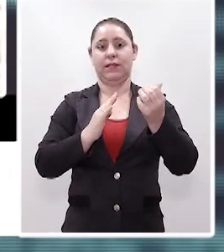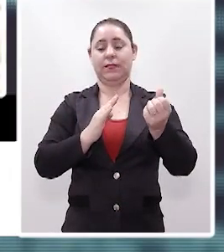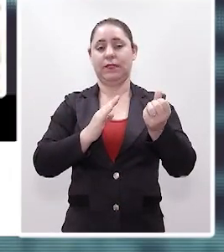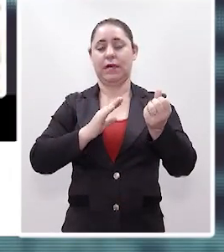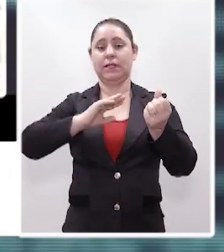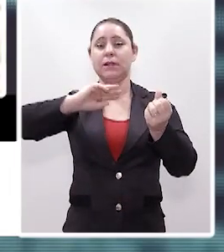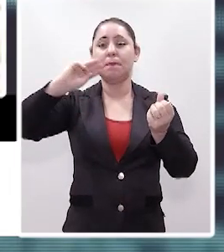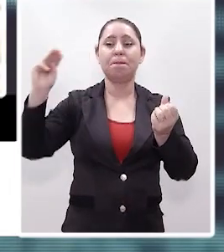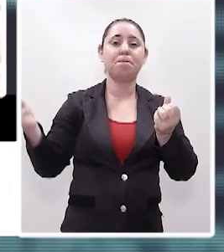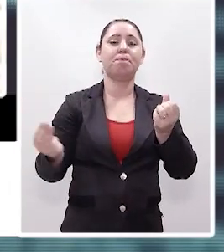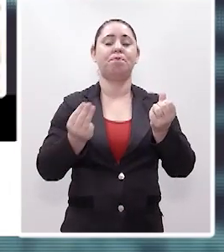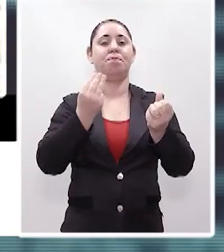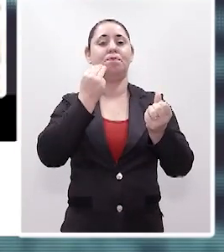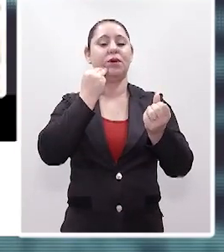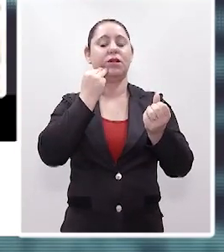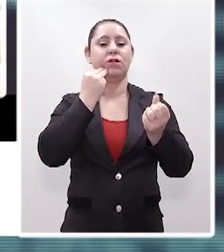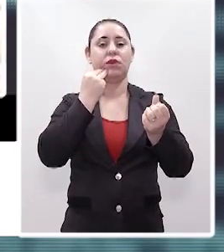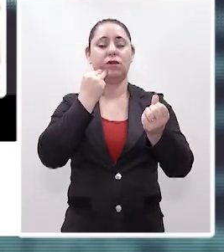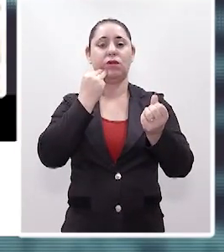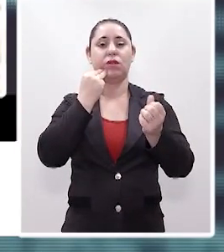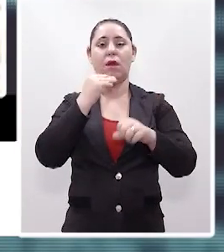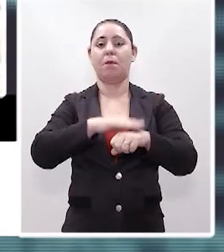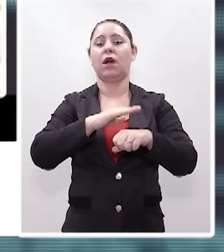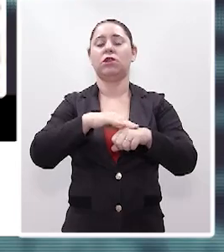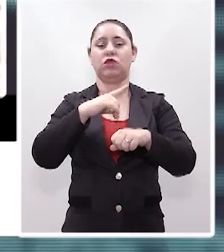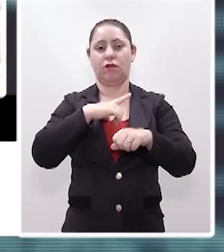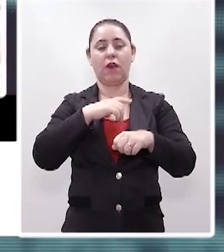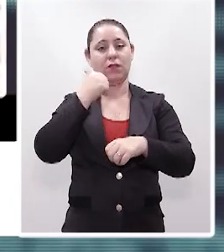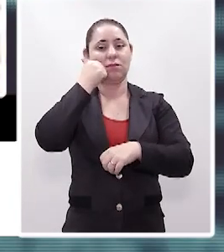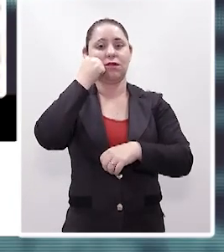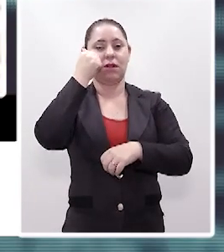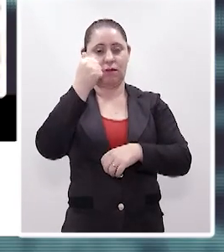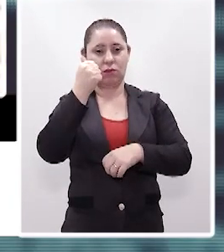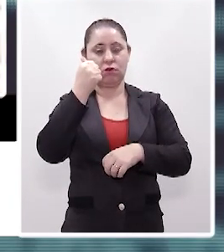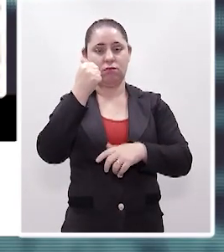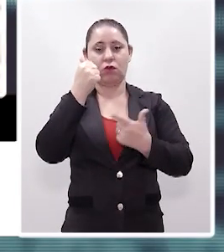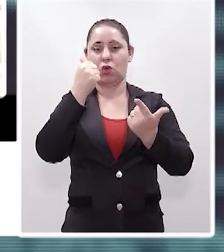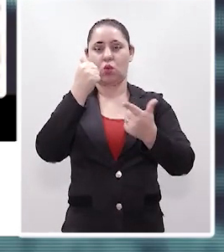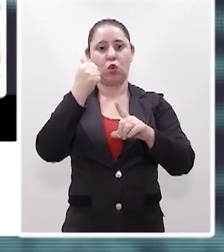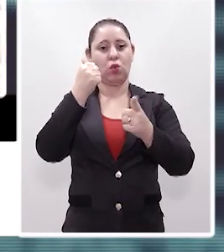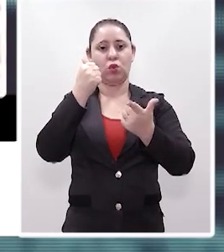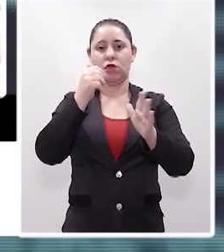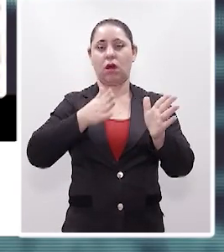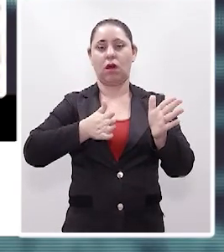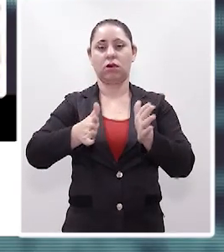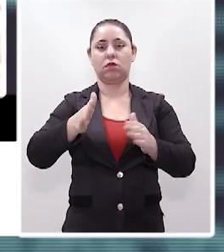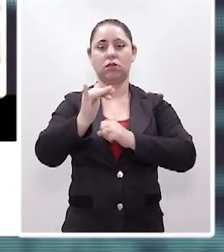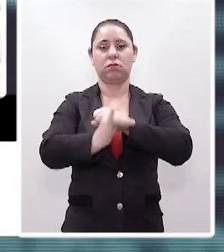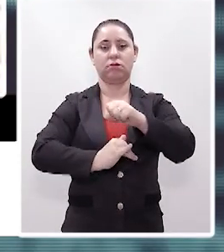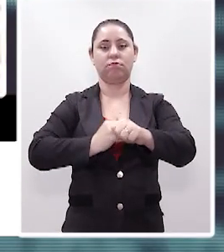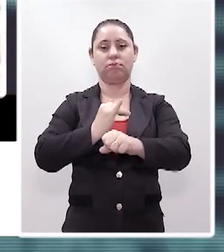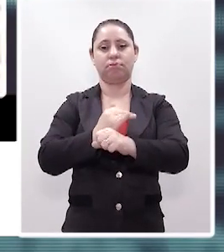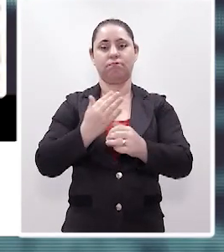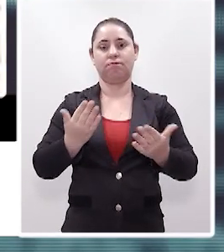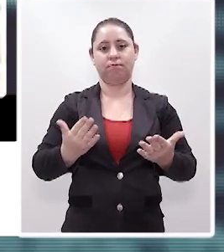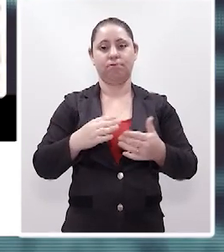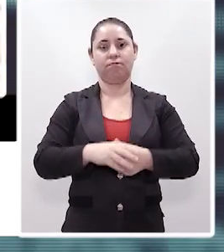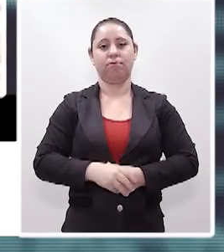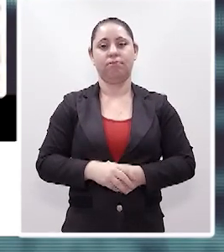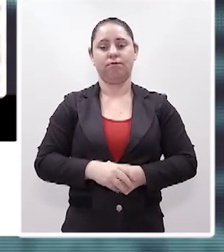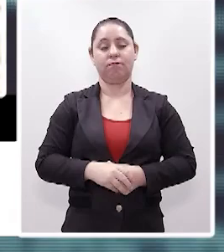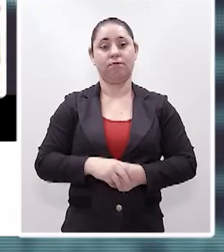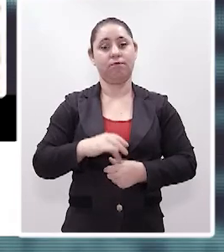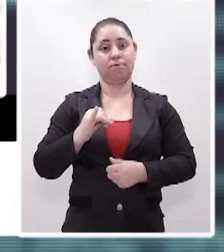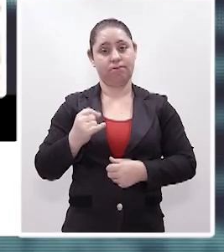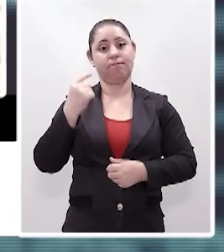6 milhões, e outros 6 milhões, por mais que tivessem dispositivo eletrônico, não tinham acesso à internet. Então,